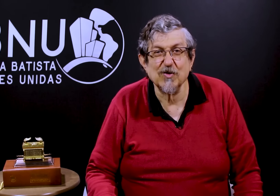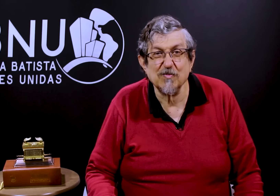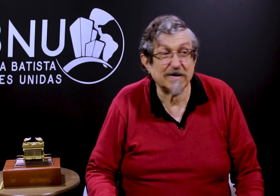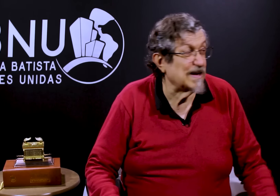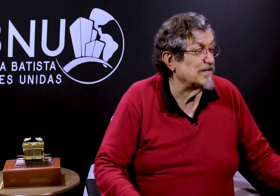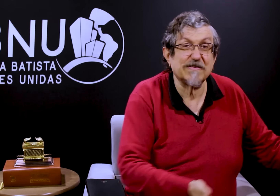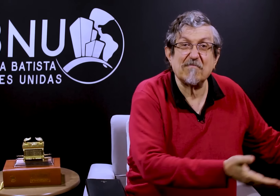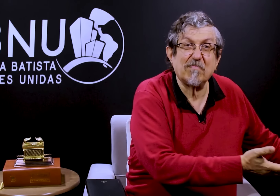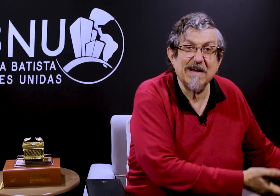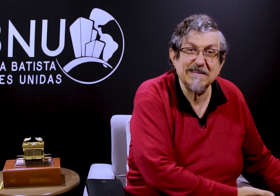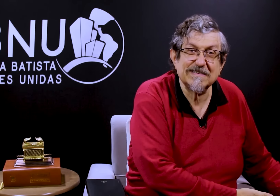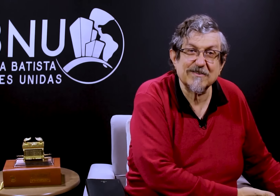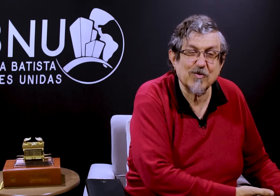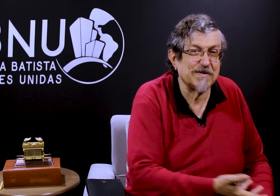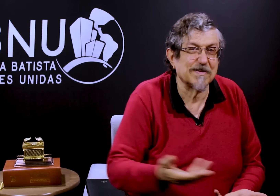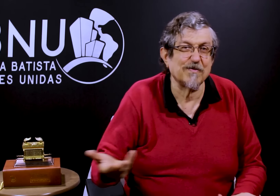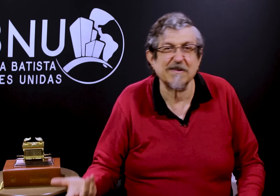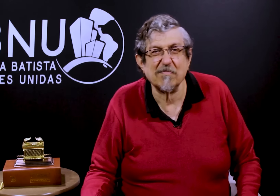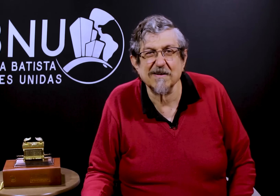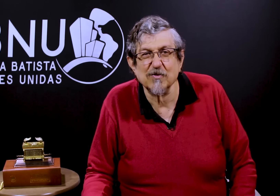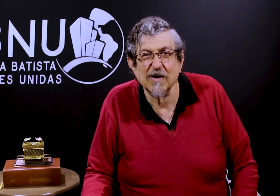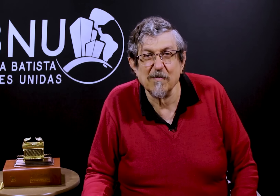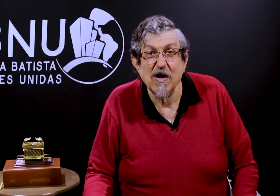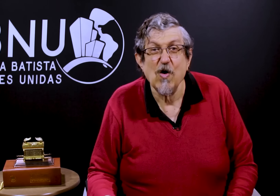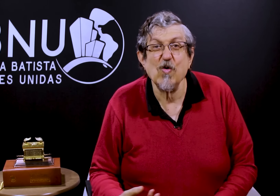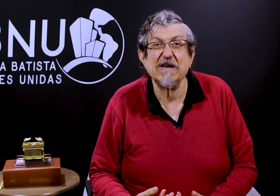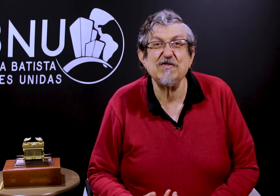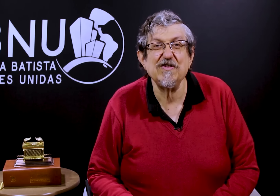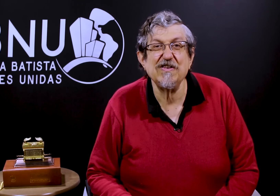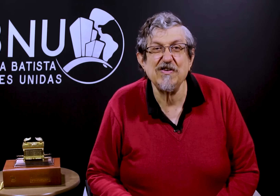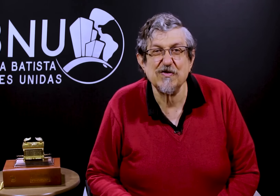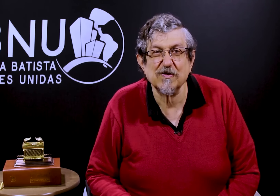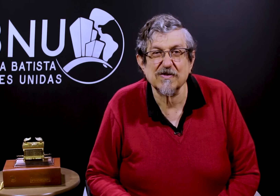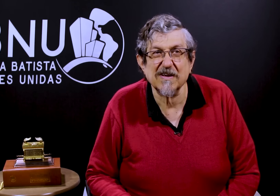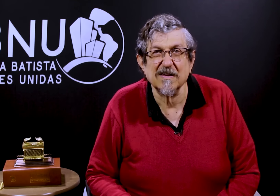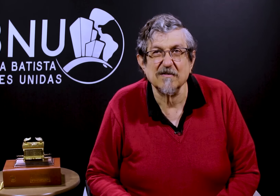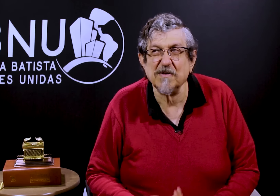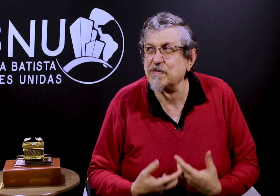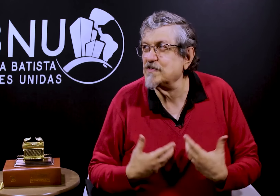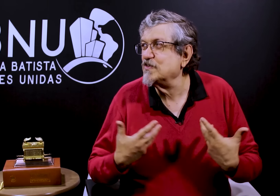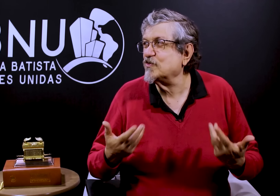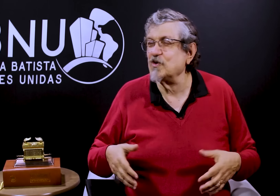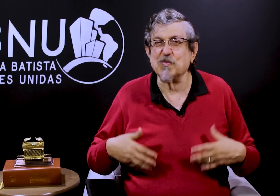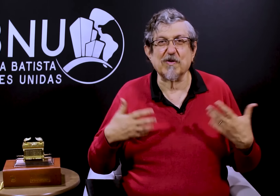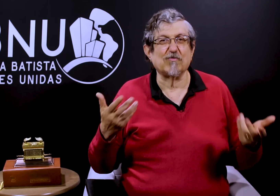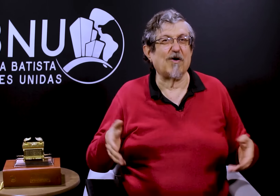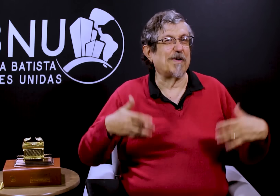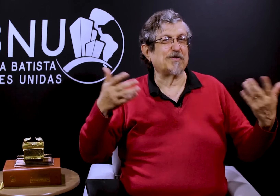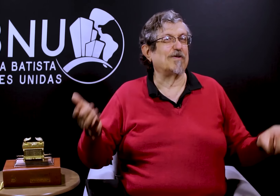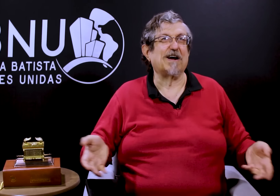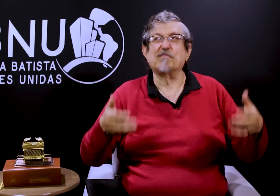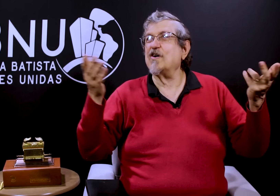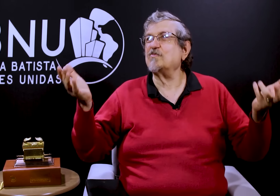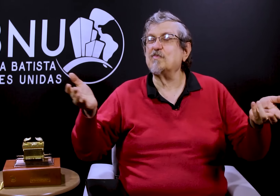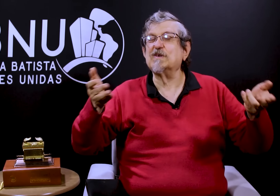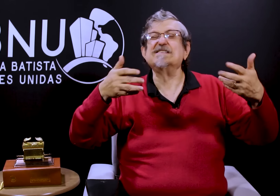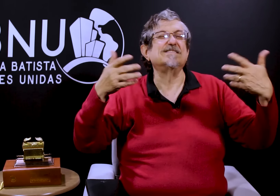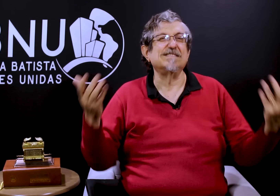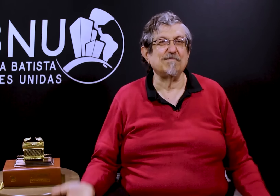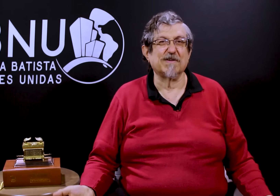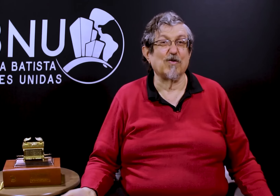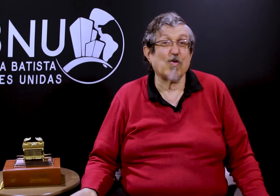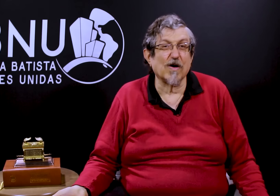cabo Por que que você planta as coisas que você planta no campo o que dirige você uma espécie de sonho pessoal particular próximo